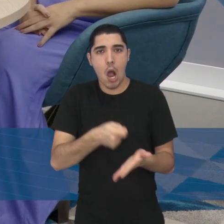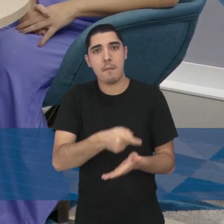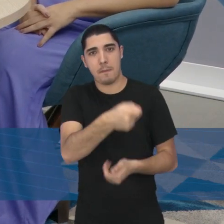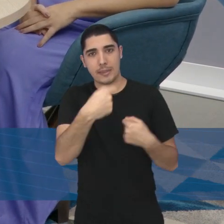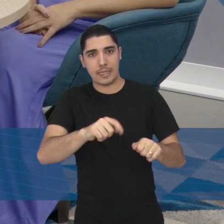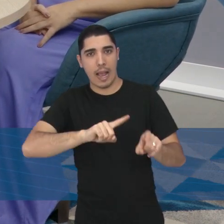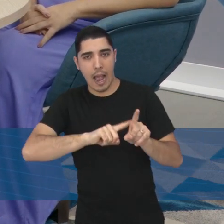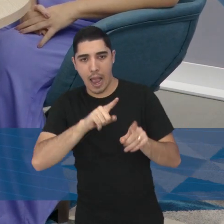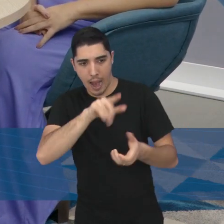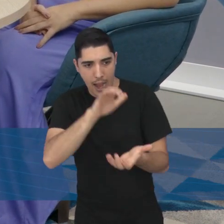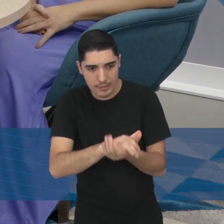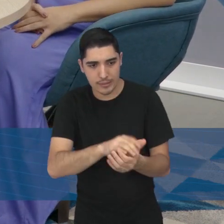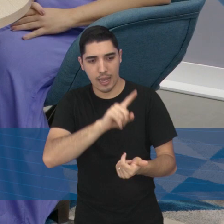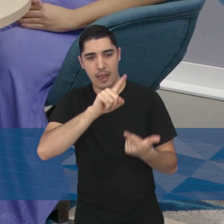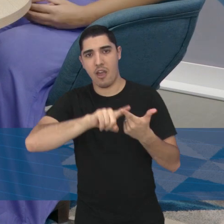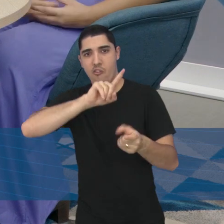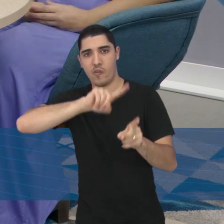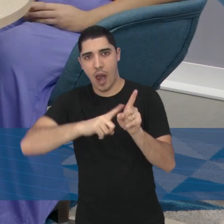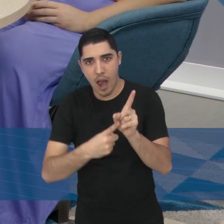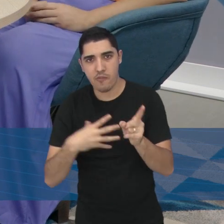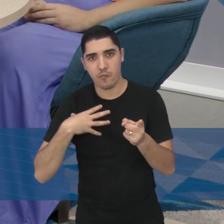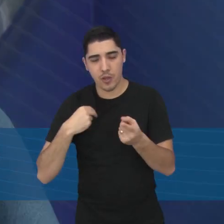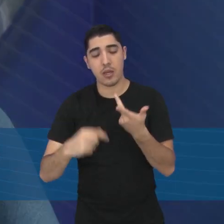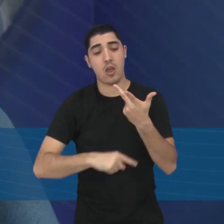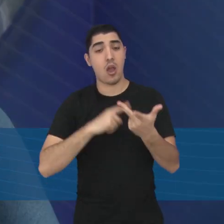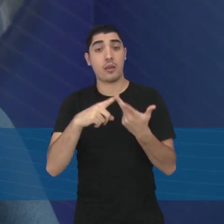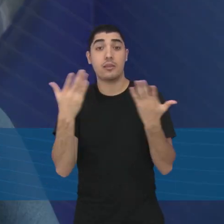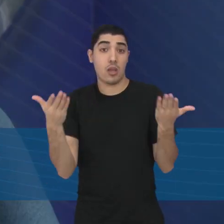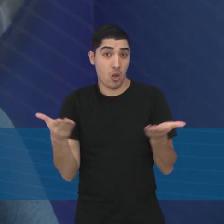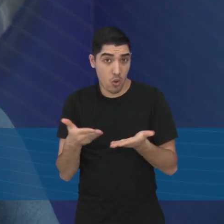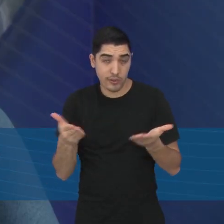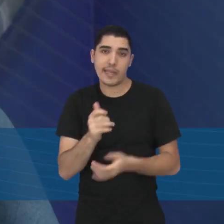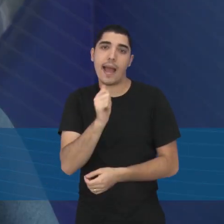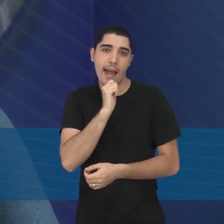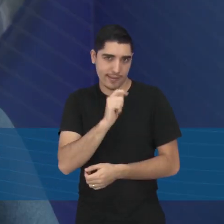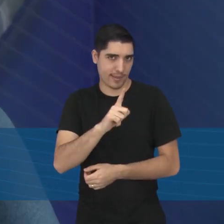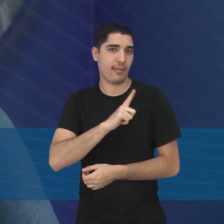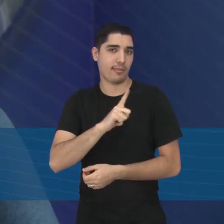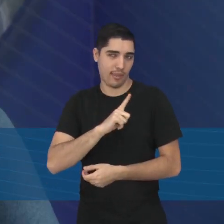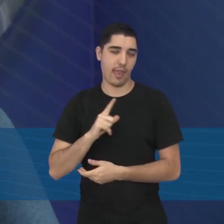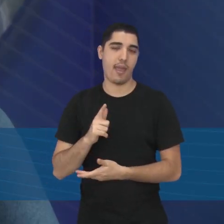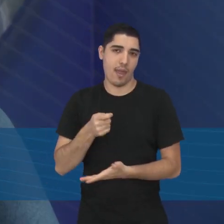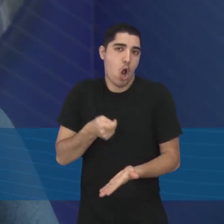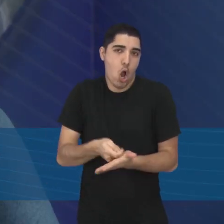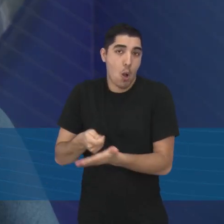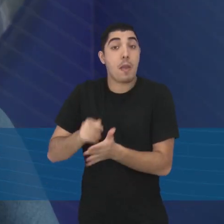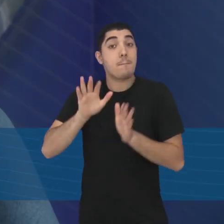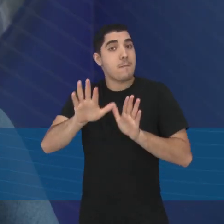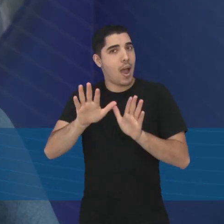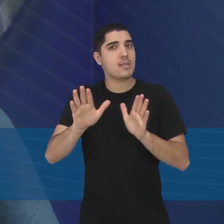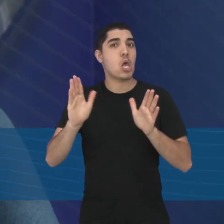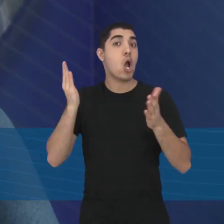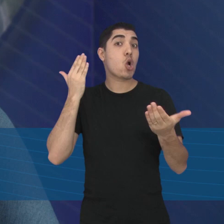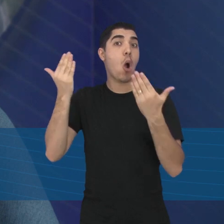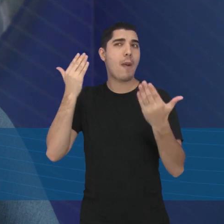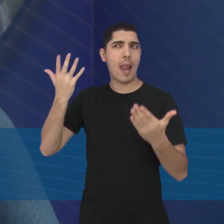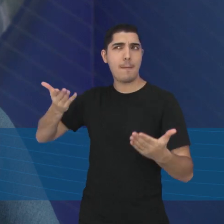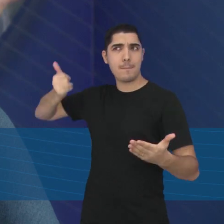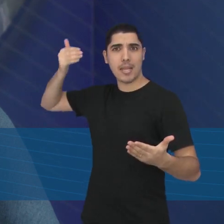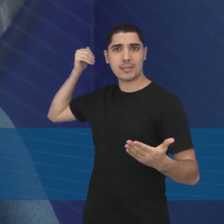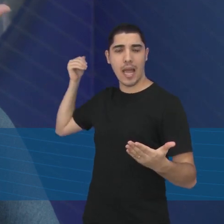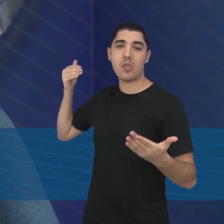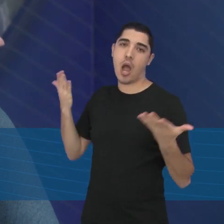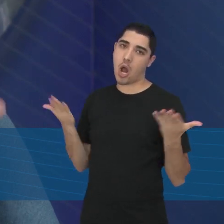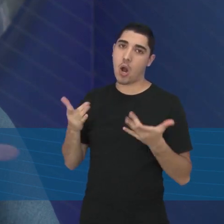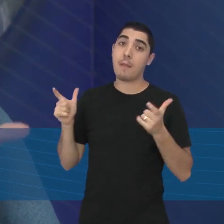casar, precisa ter filhos. Hoje, com essa independência das mulheres, ainda existe a cobrança, mas a gente vê que é muito mais... As mulheres,